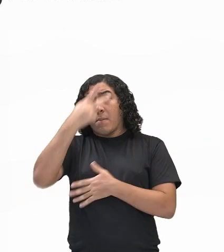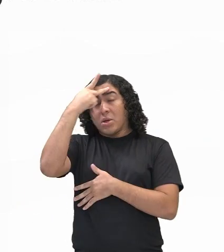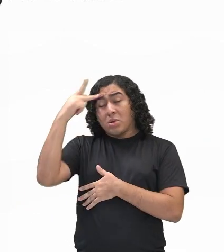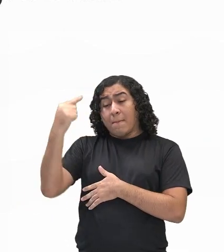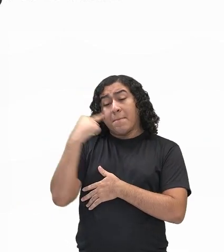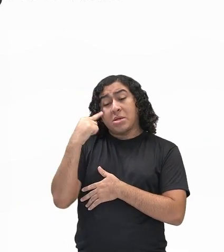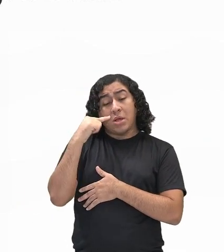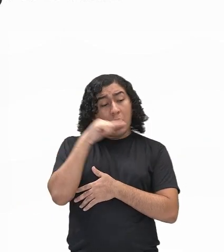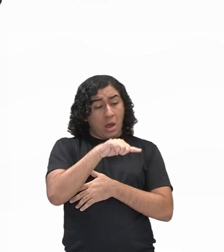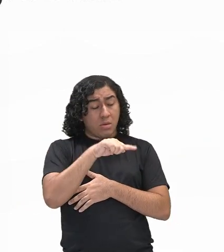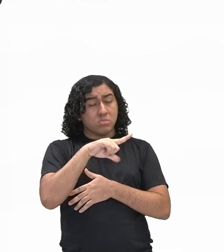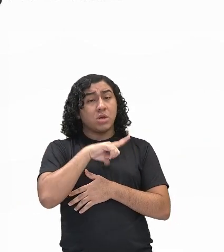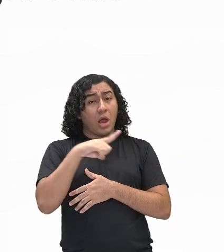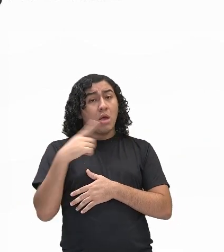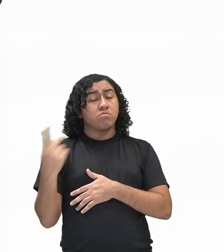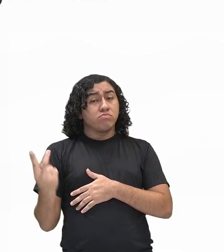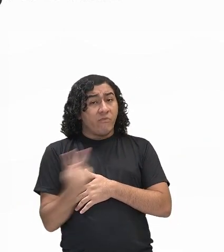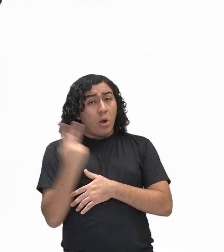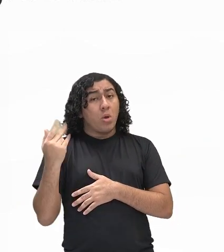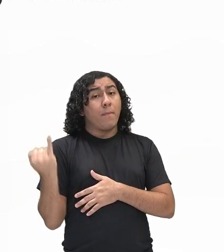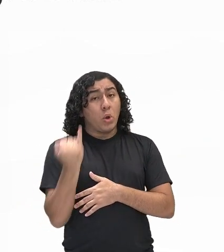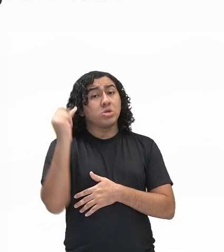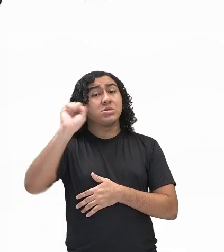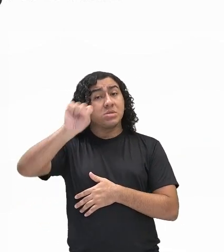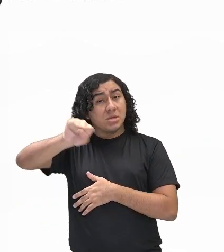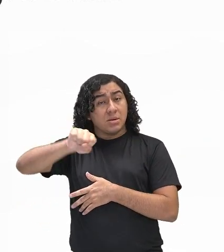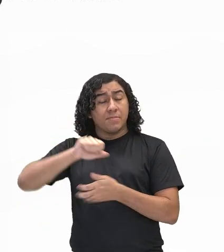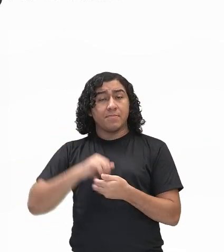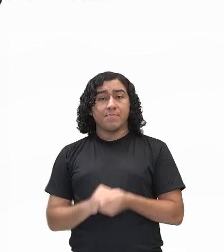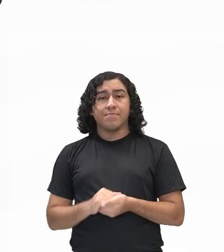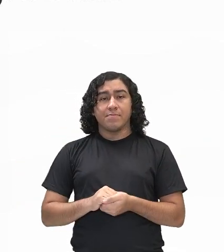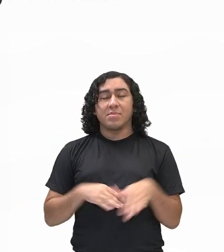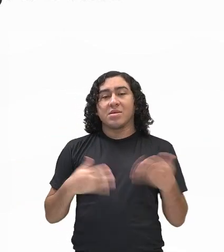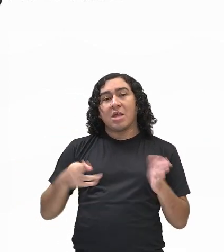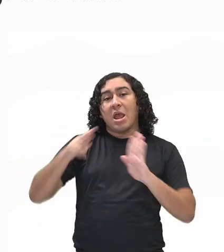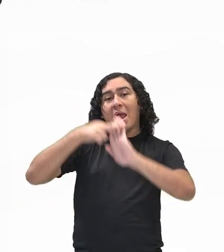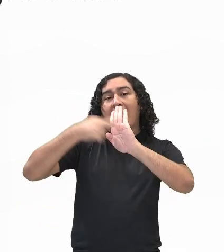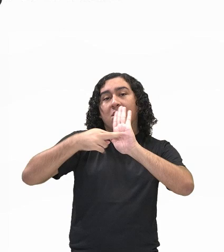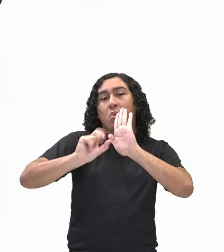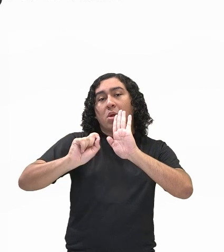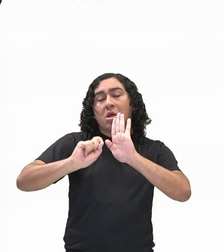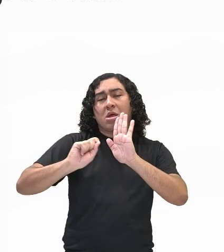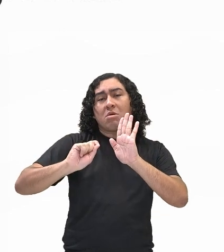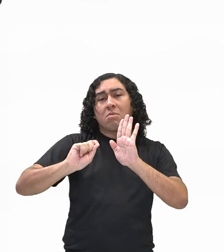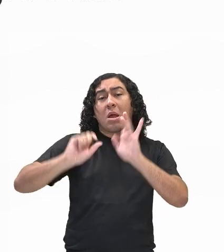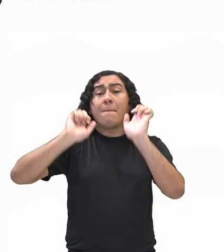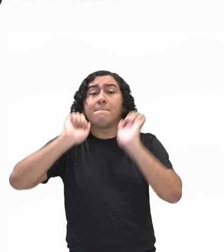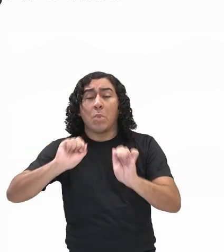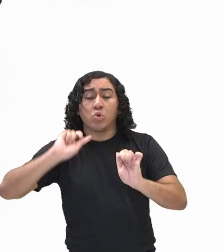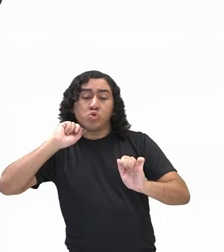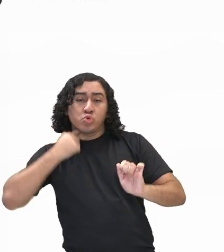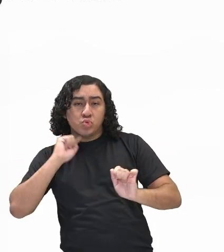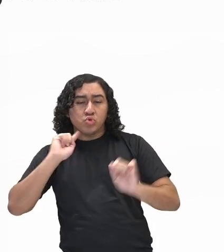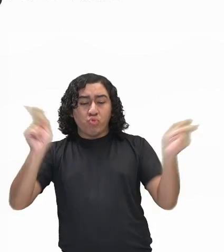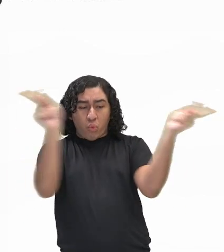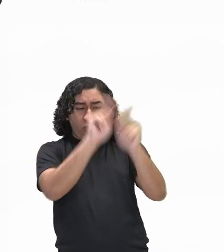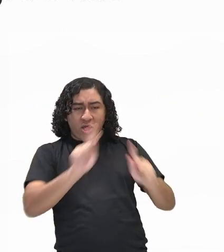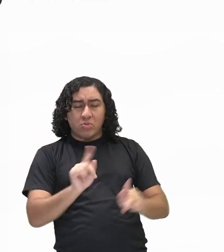seres vivos. Logo, a regra é não poluir o ar. Então, o